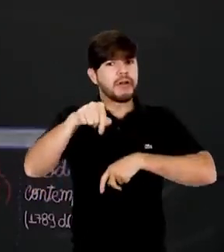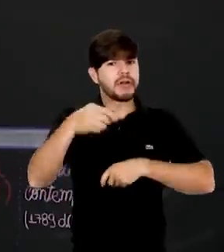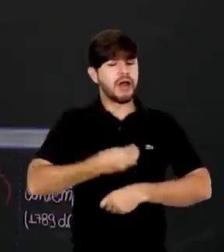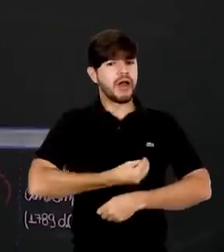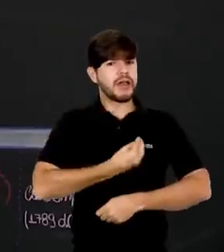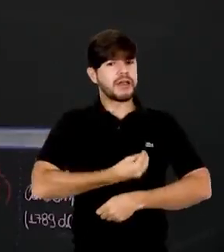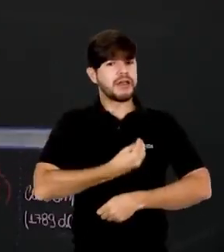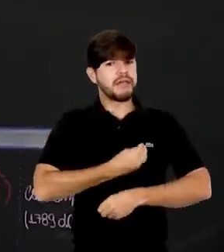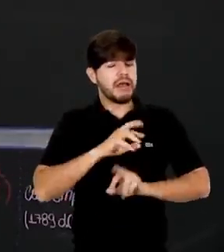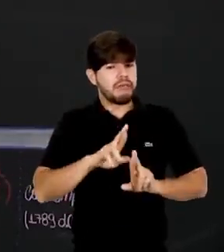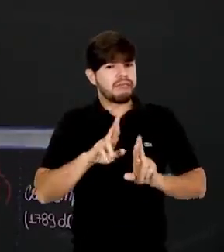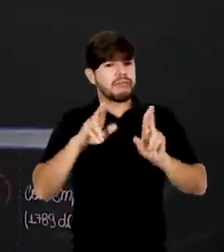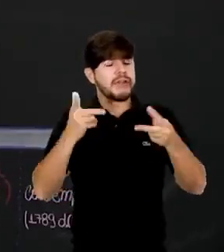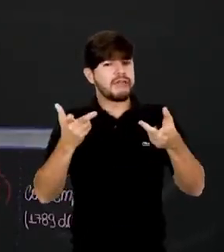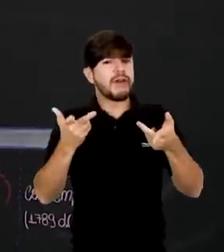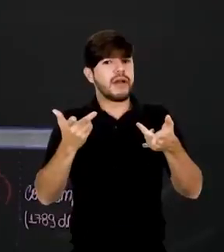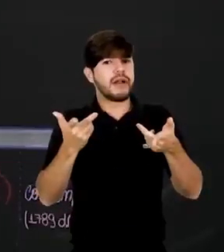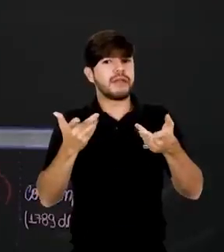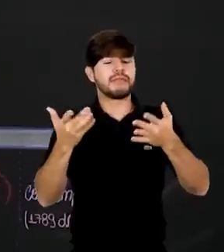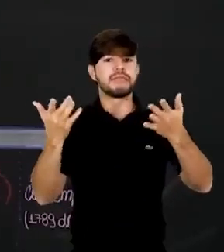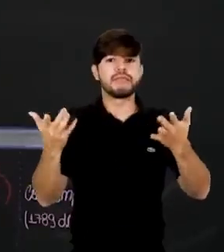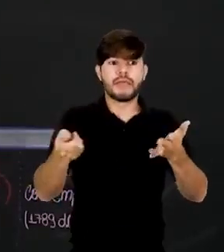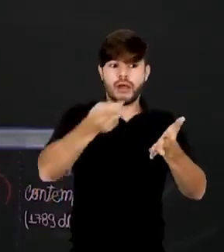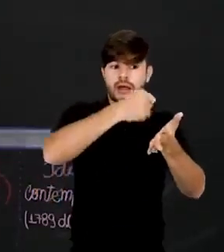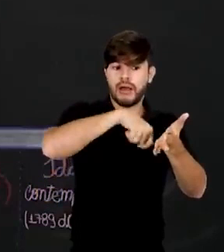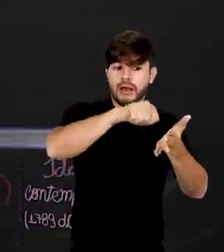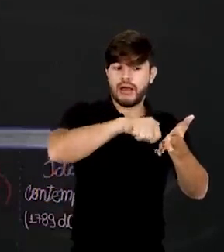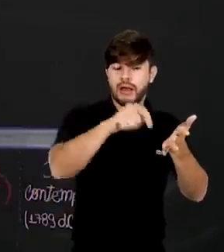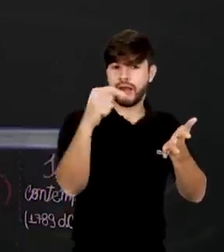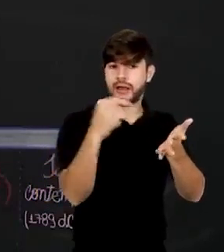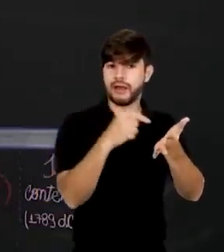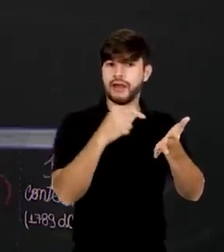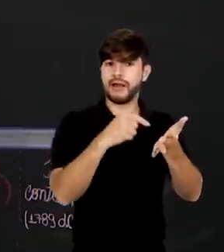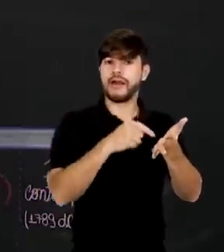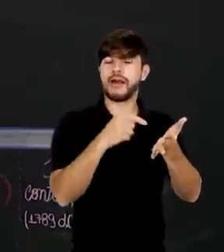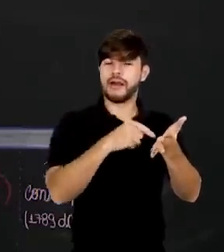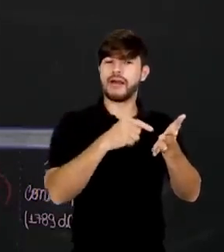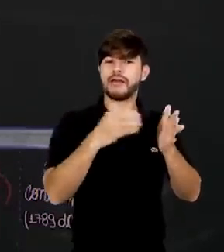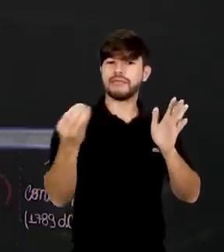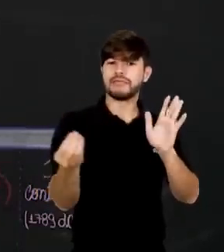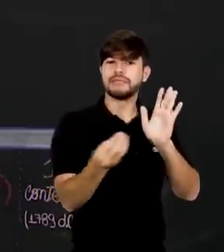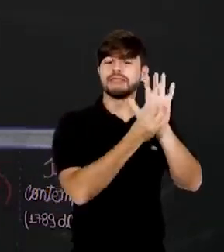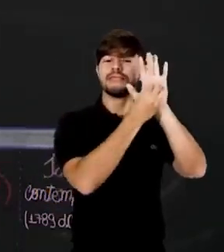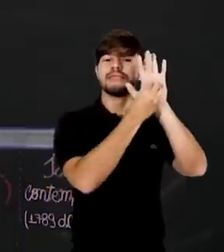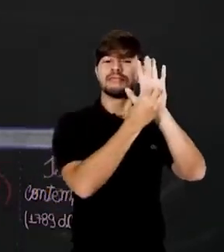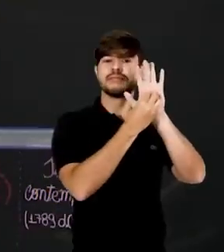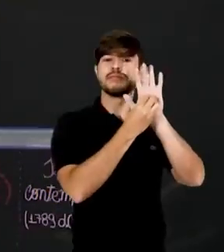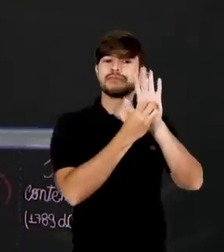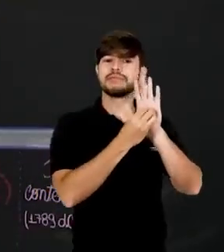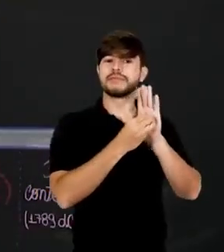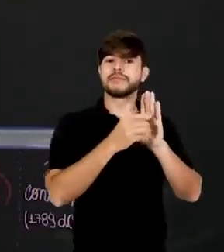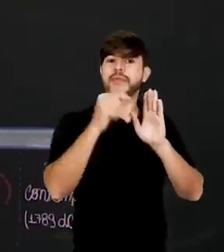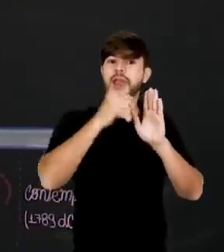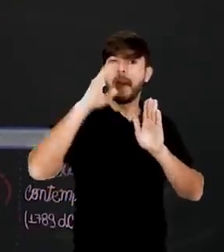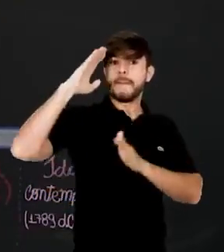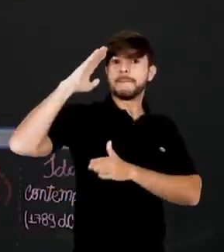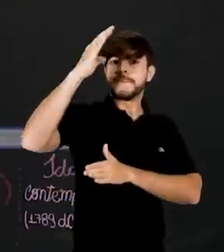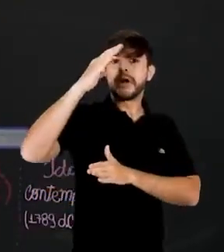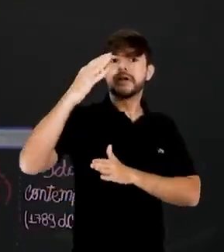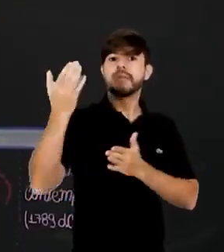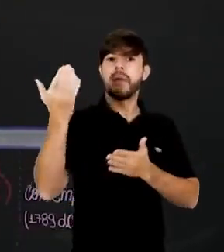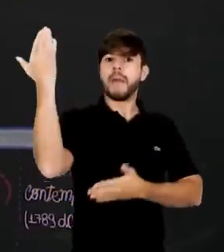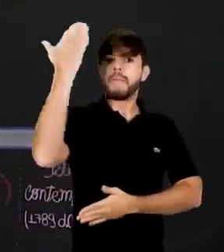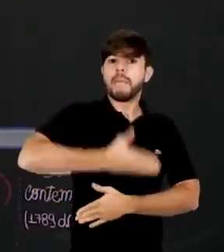receberam dessa forma. Esse relato escrito, essa fonte, esse documento escrito, ele é uma das principais provas